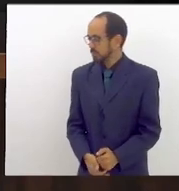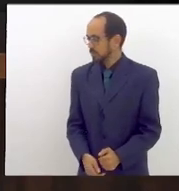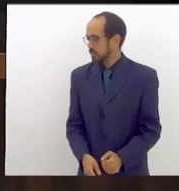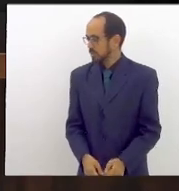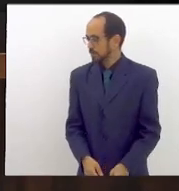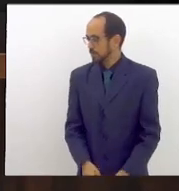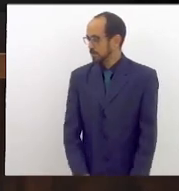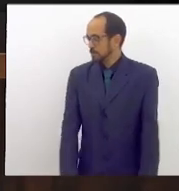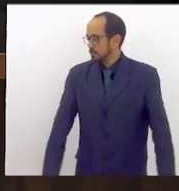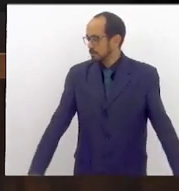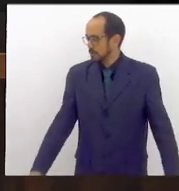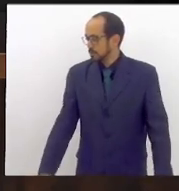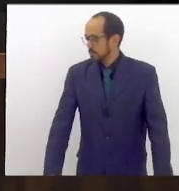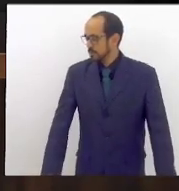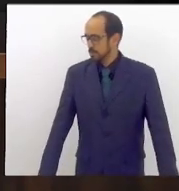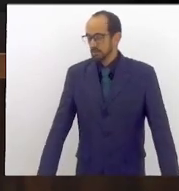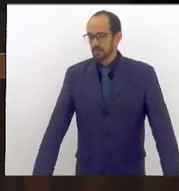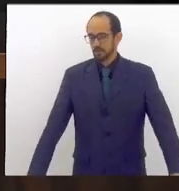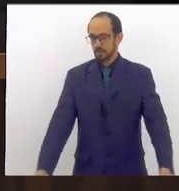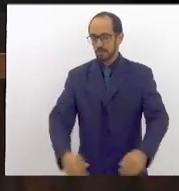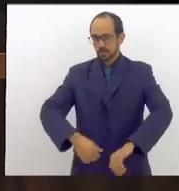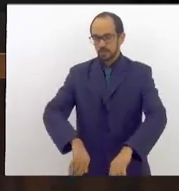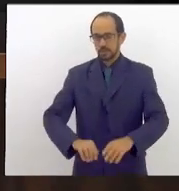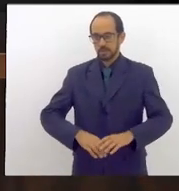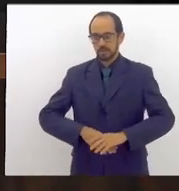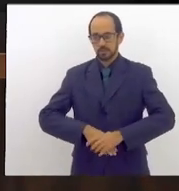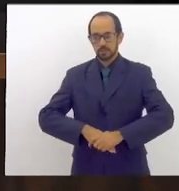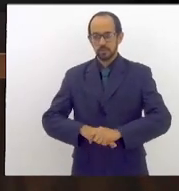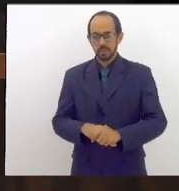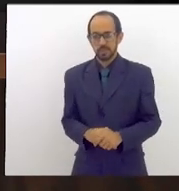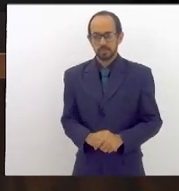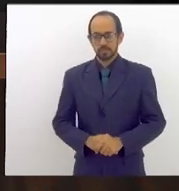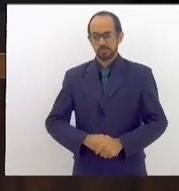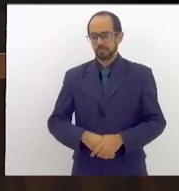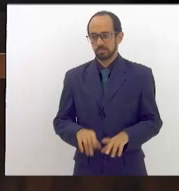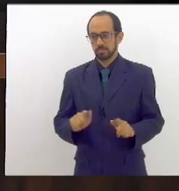pedir aos seus parlamentares que a gente possa disponibilizar nos grupos